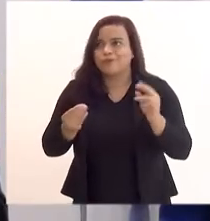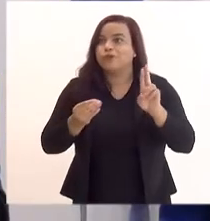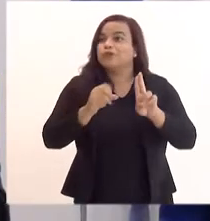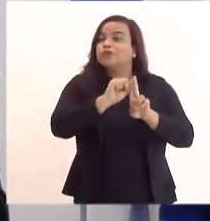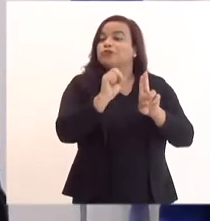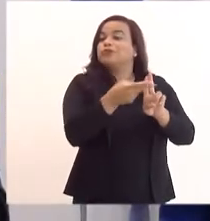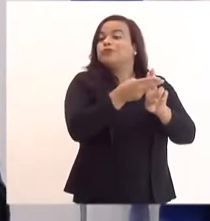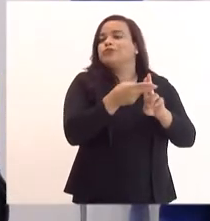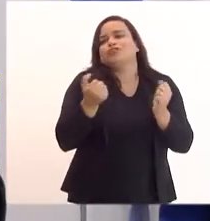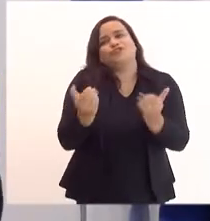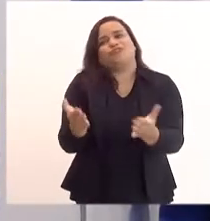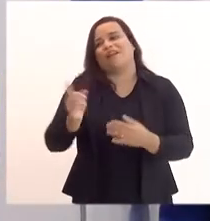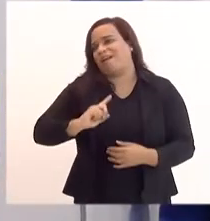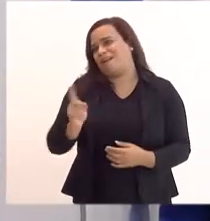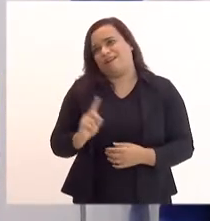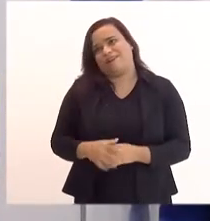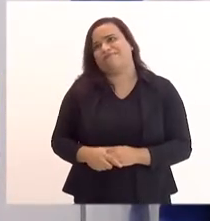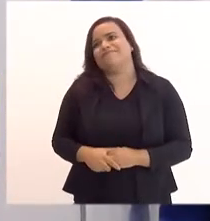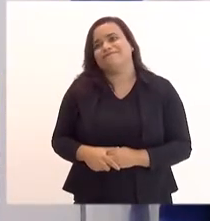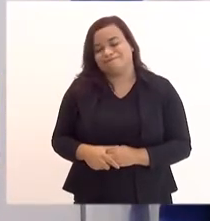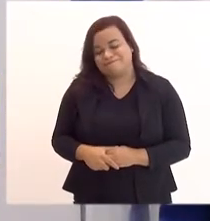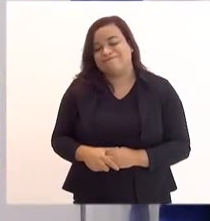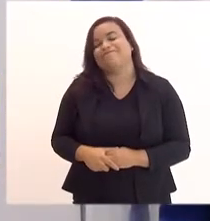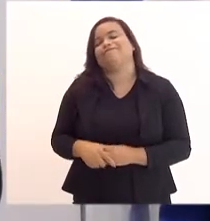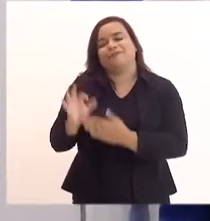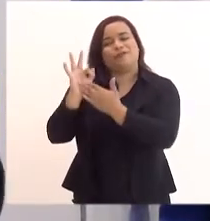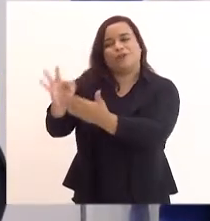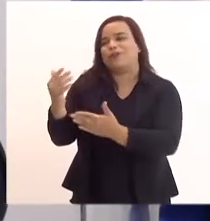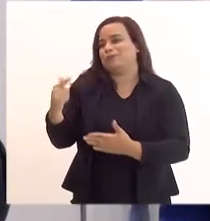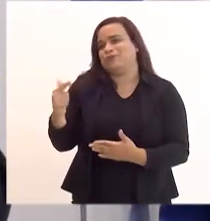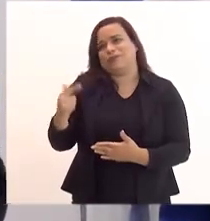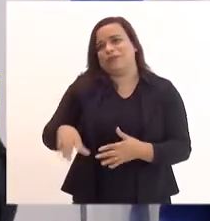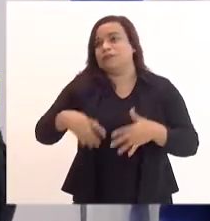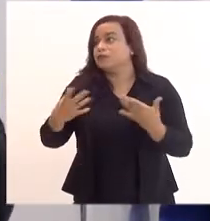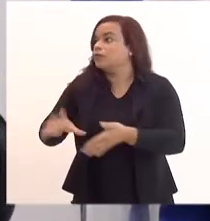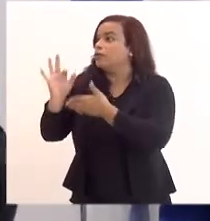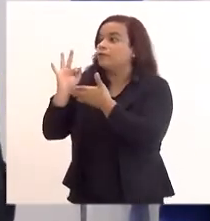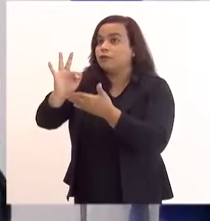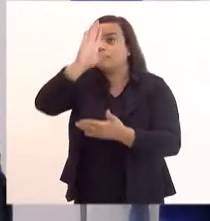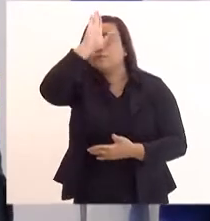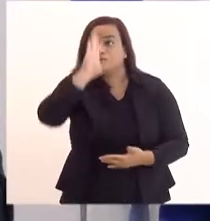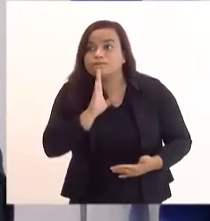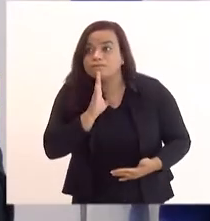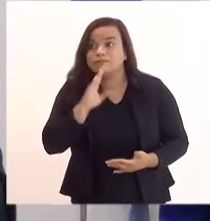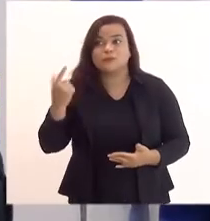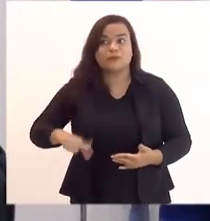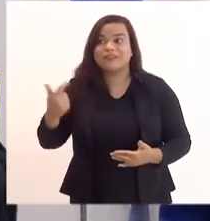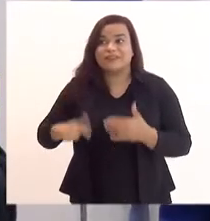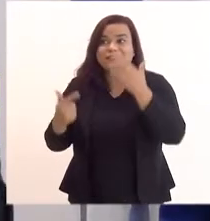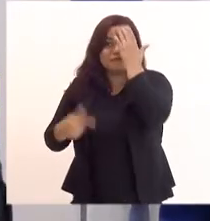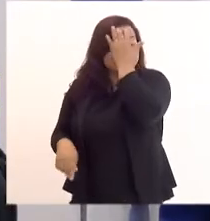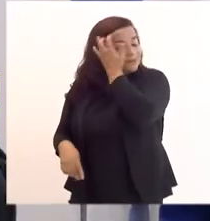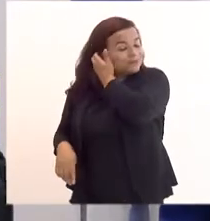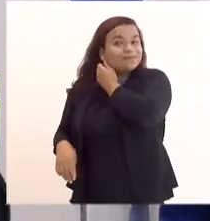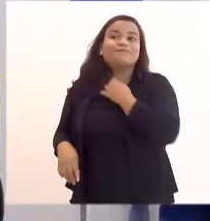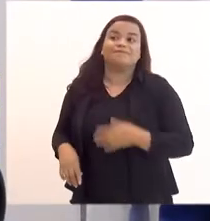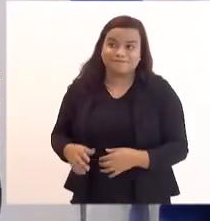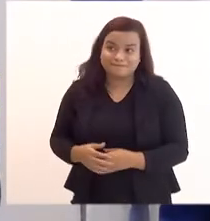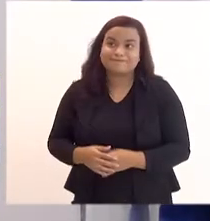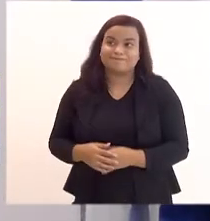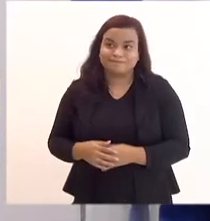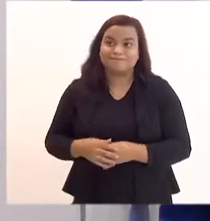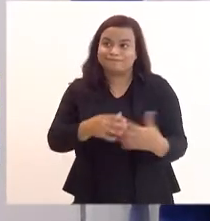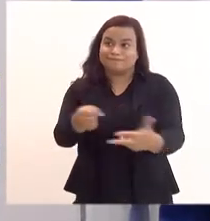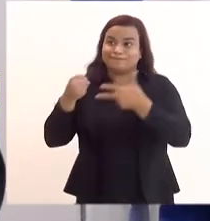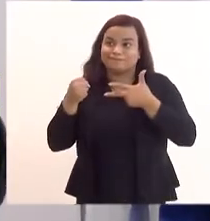fornece. Não fornece. Não há nenhum fornecimento gratuito feito pelo poder público